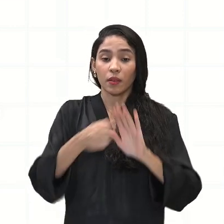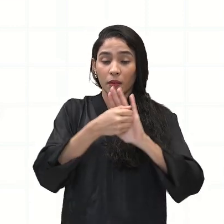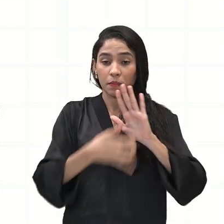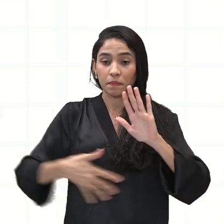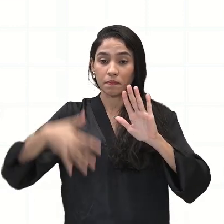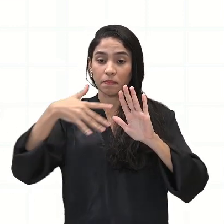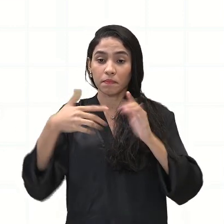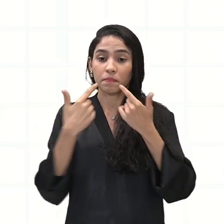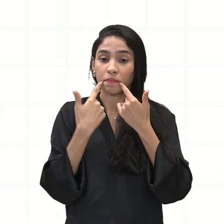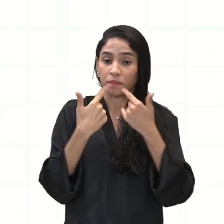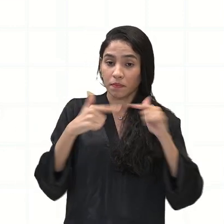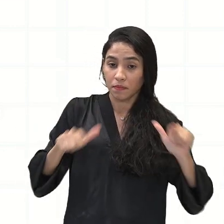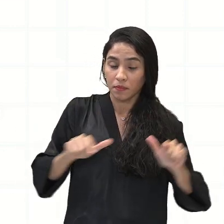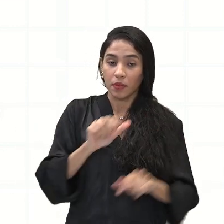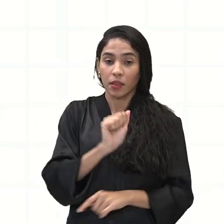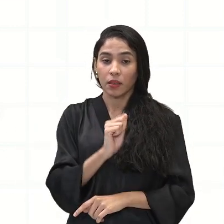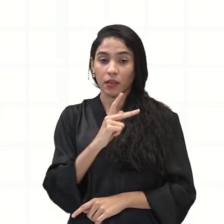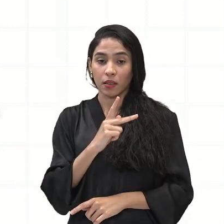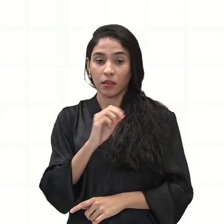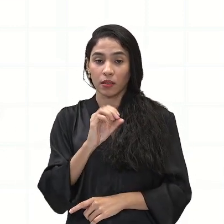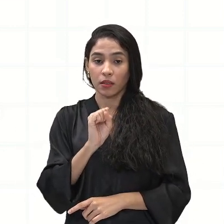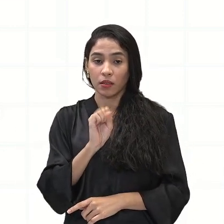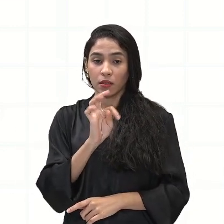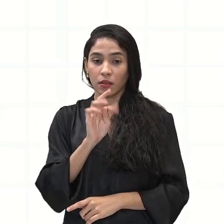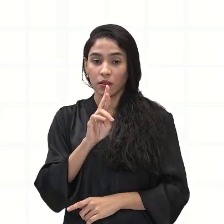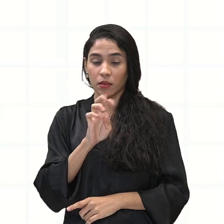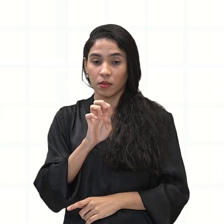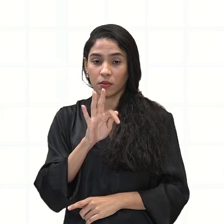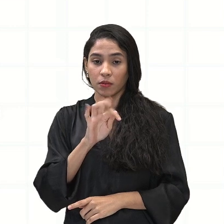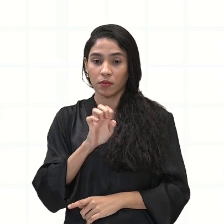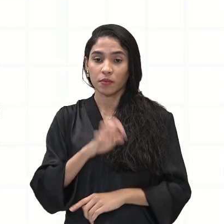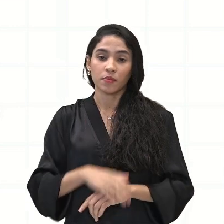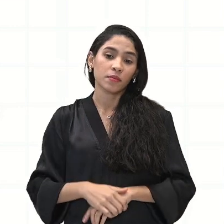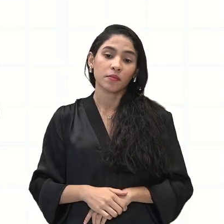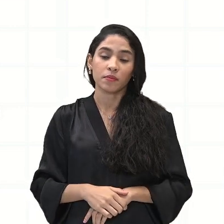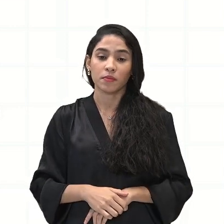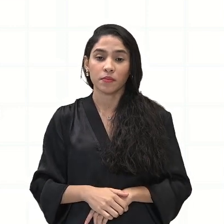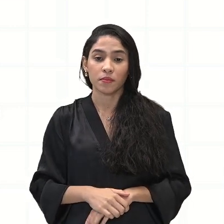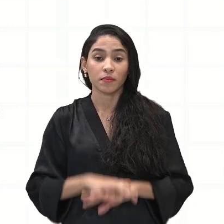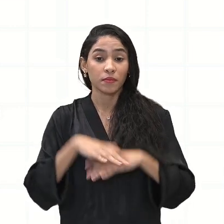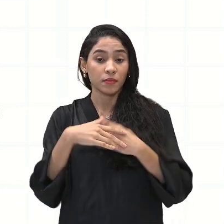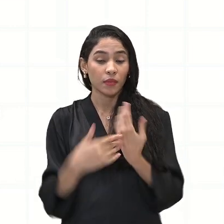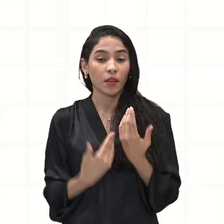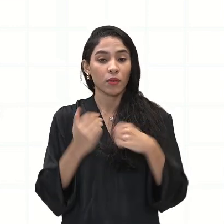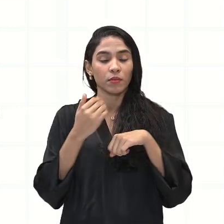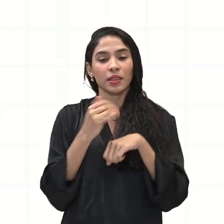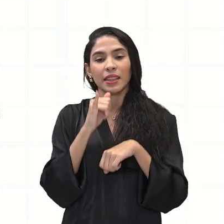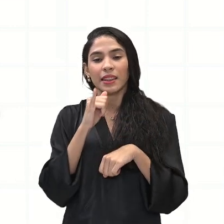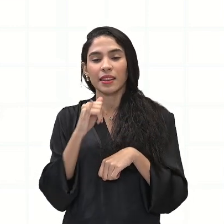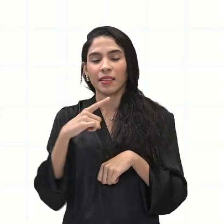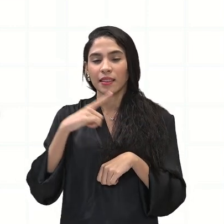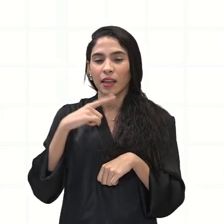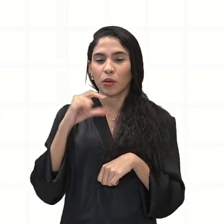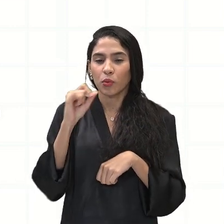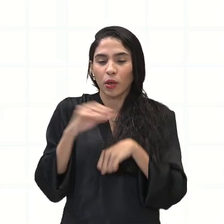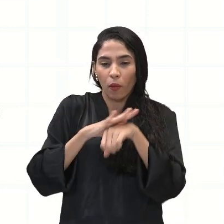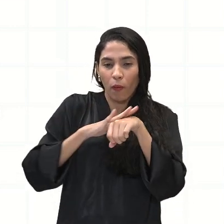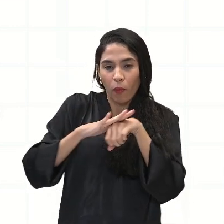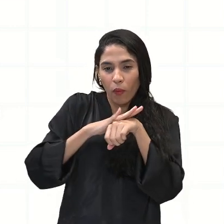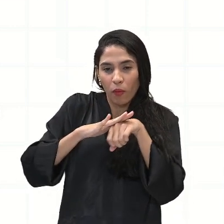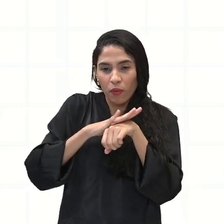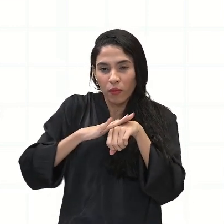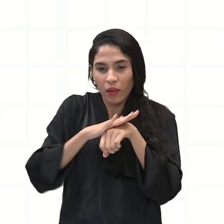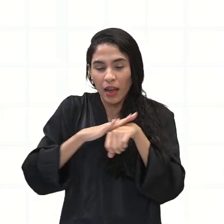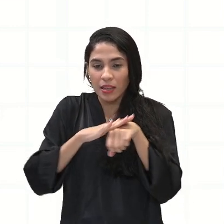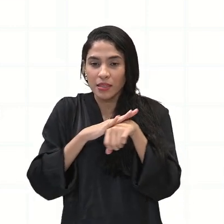caso, o apóstrofe, né? Então, aqui ele conversa com o mar.